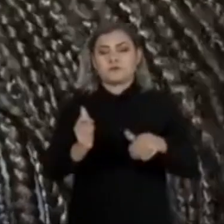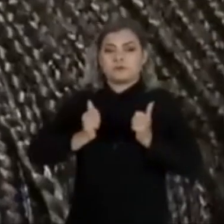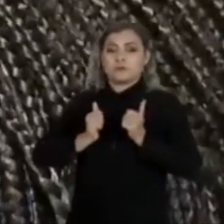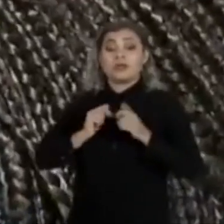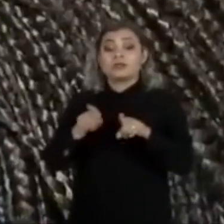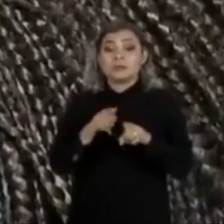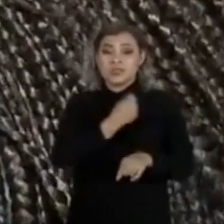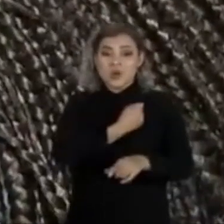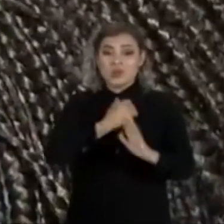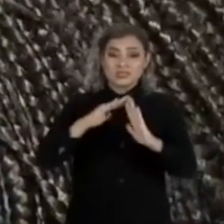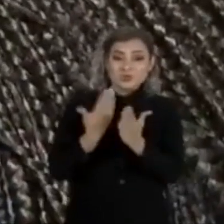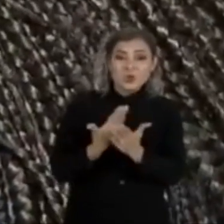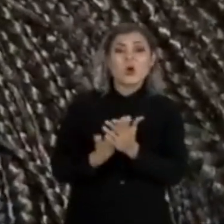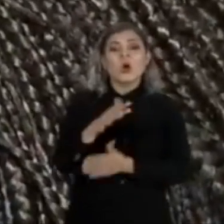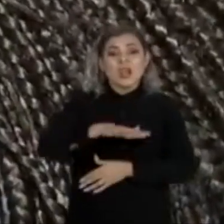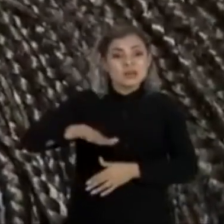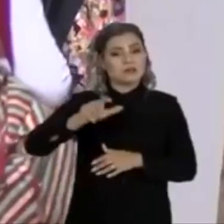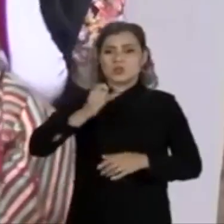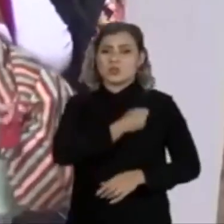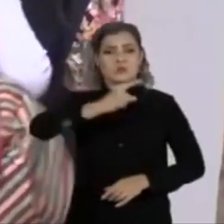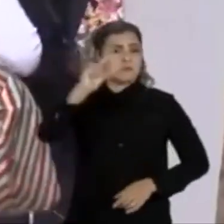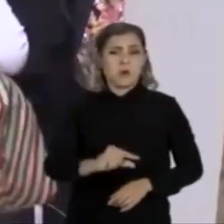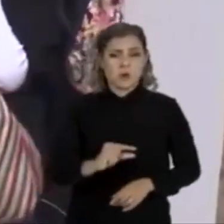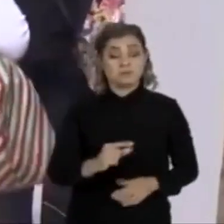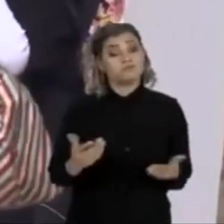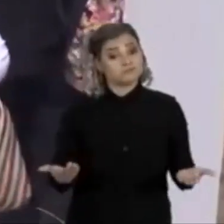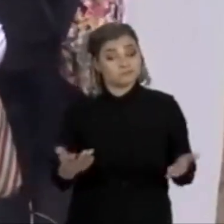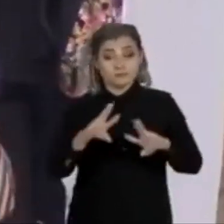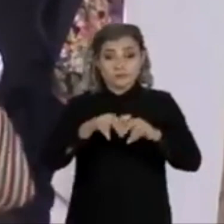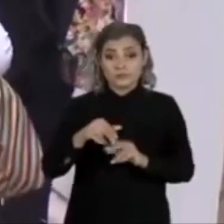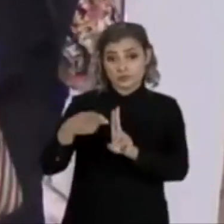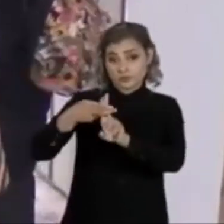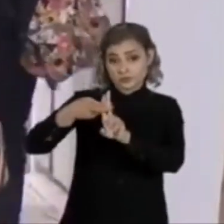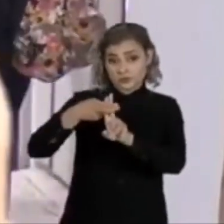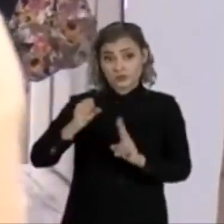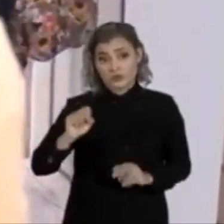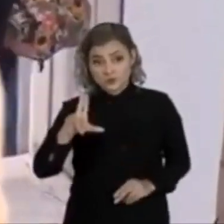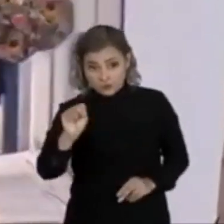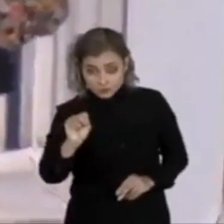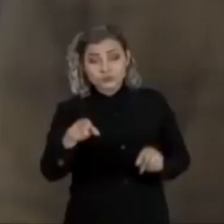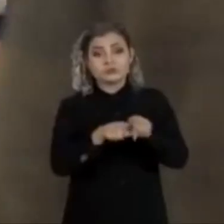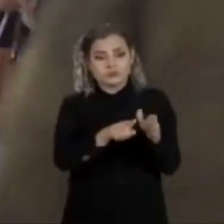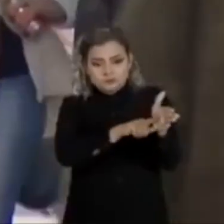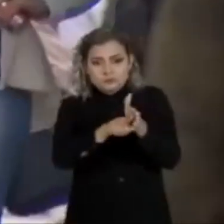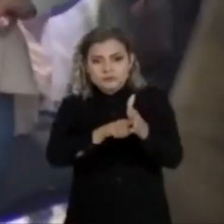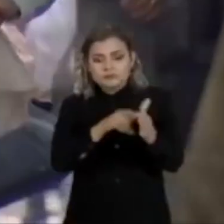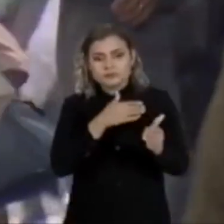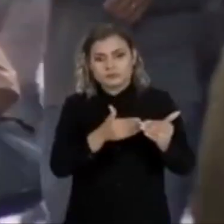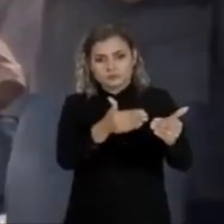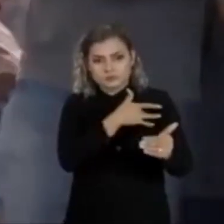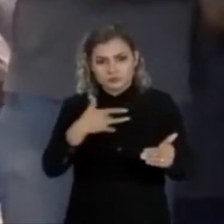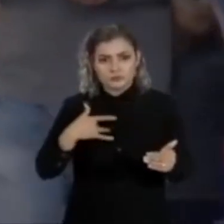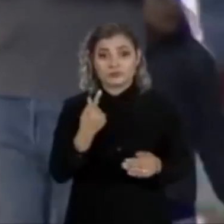rendimento acadêmico escolar né levantamento do sus do ministério da saúde indica que houve um aumento de